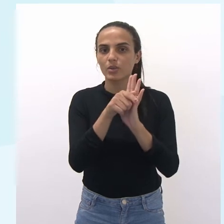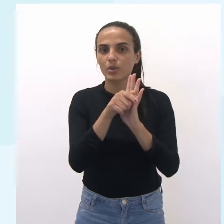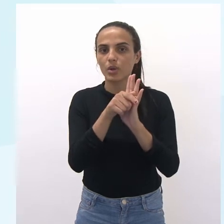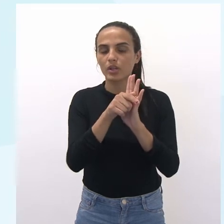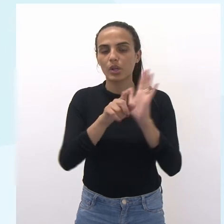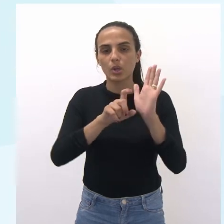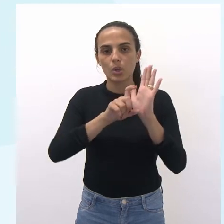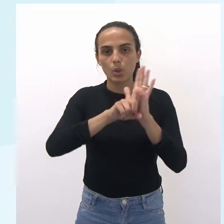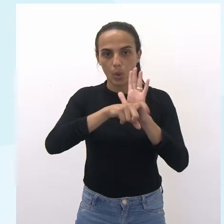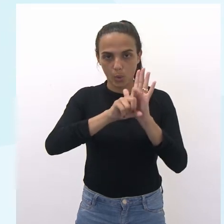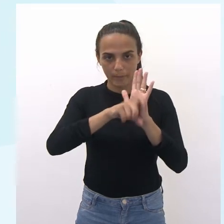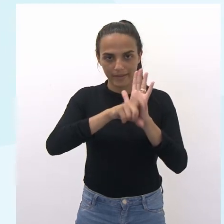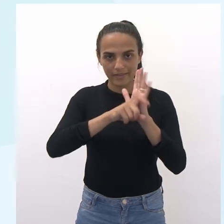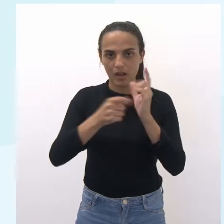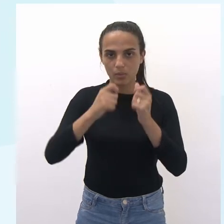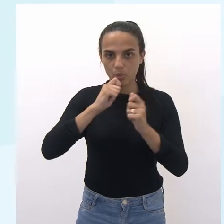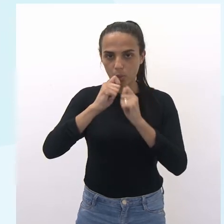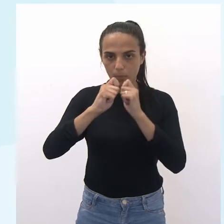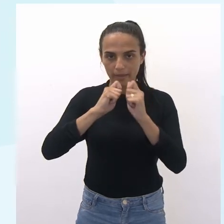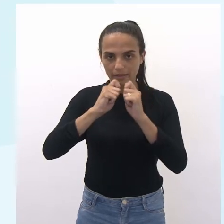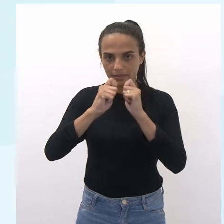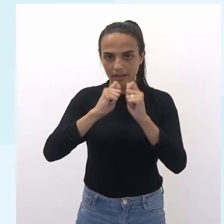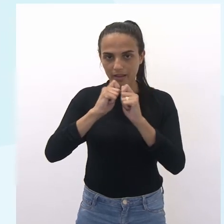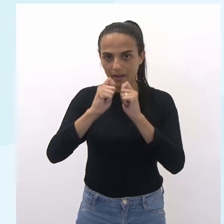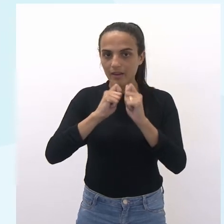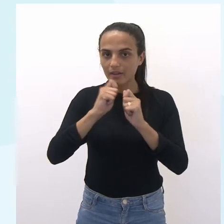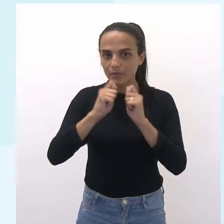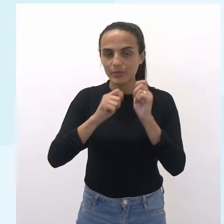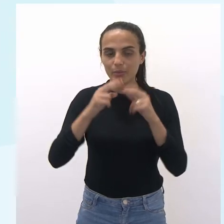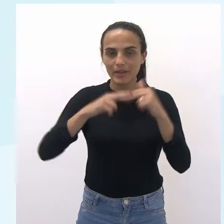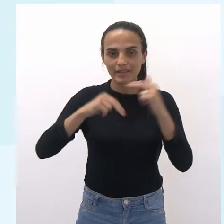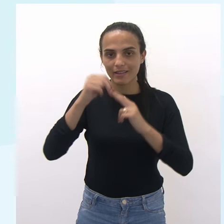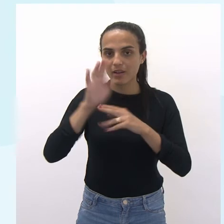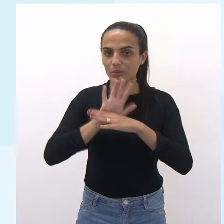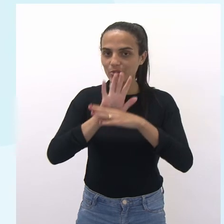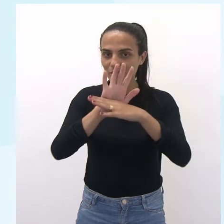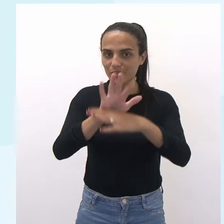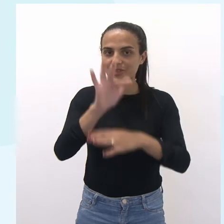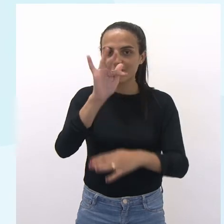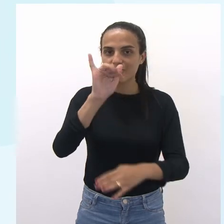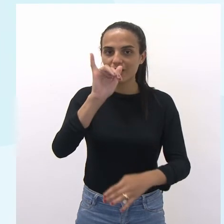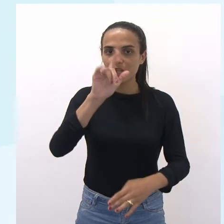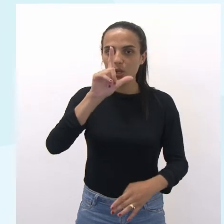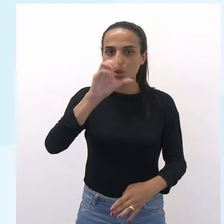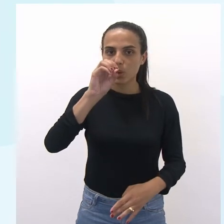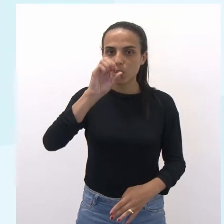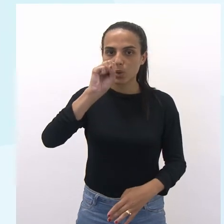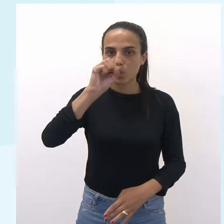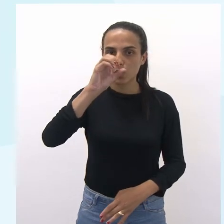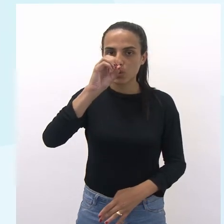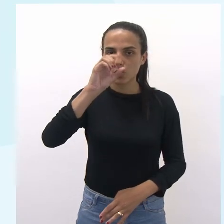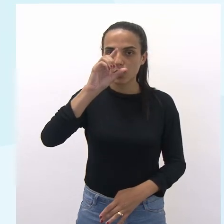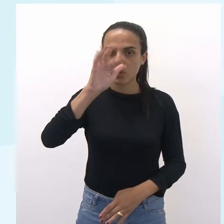está presente aqui no material de apoio de filosofia. Acesso aberto. Próximo slide.